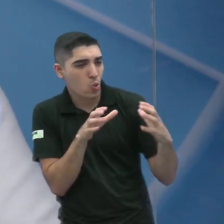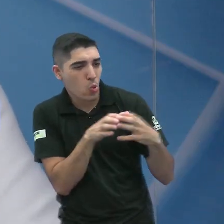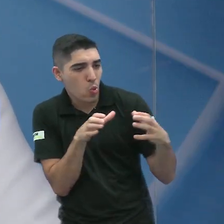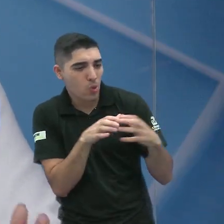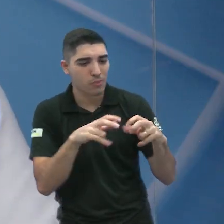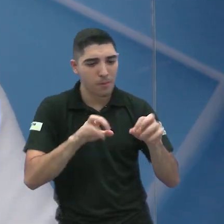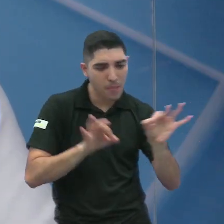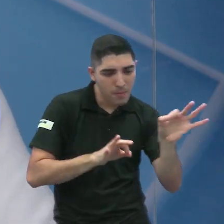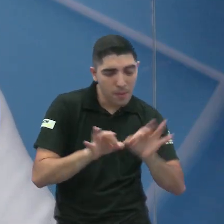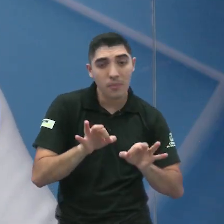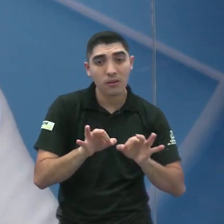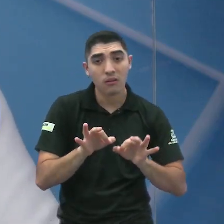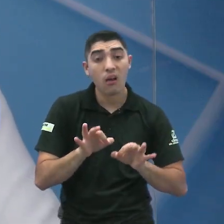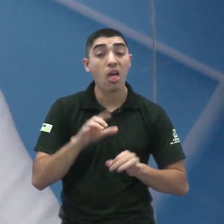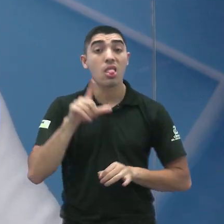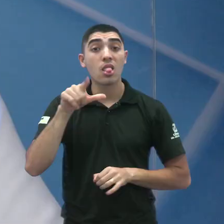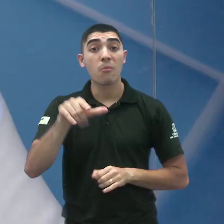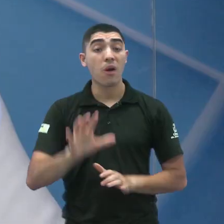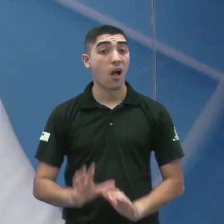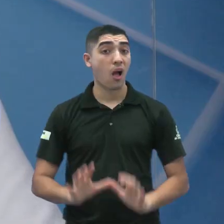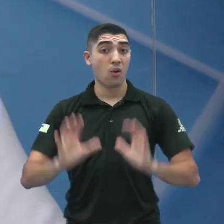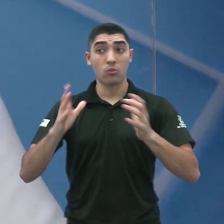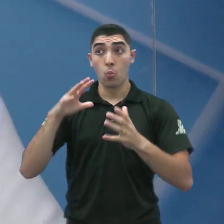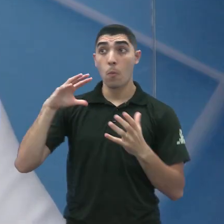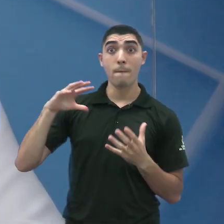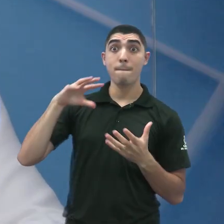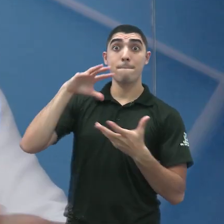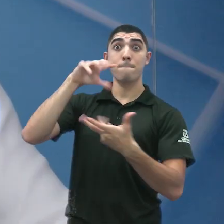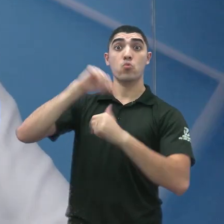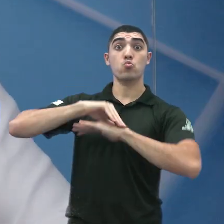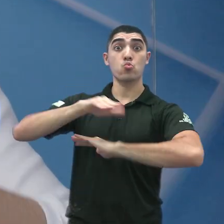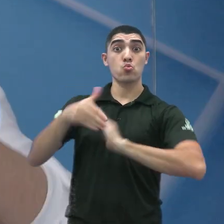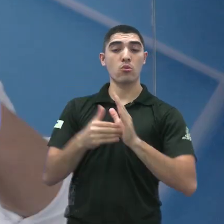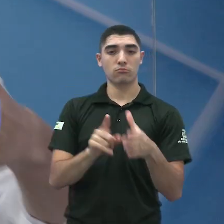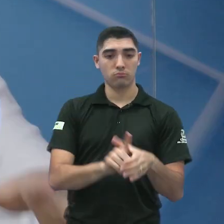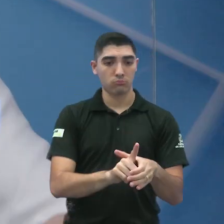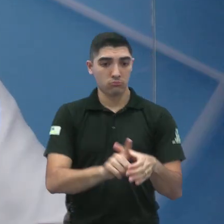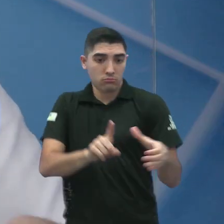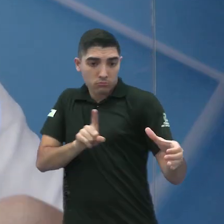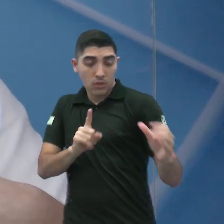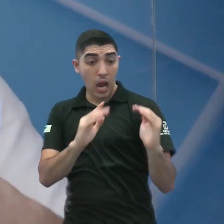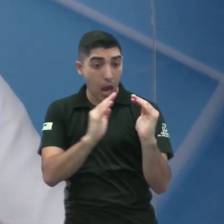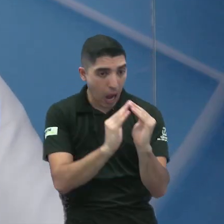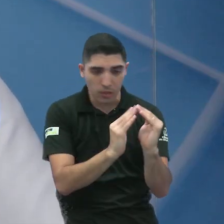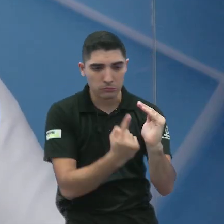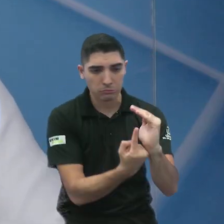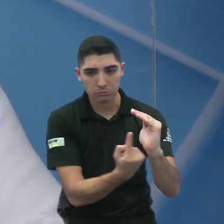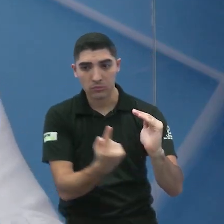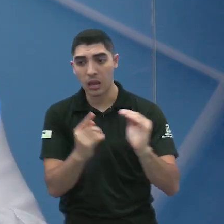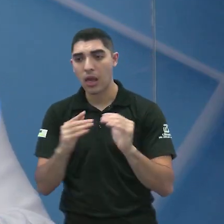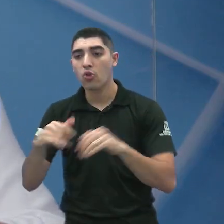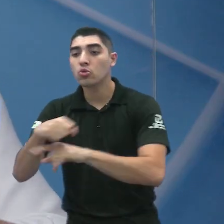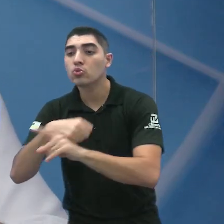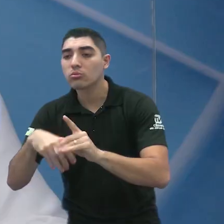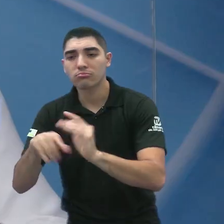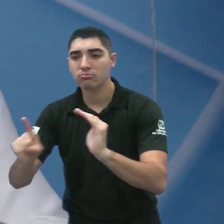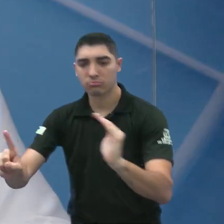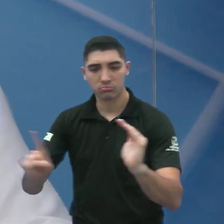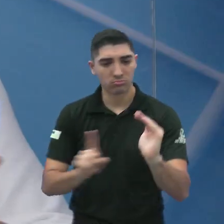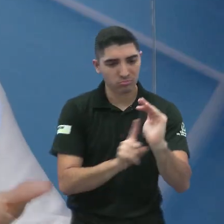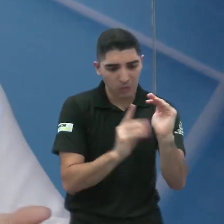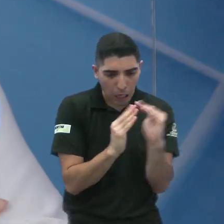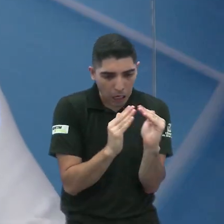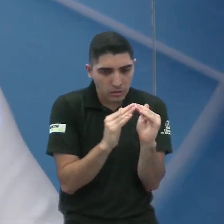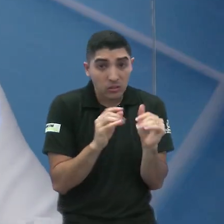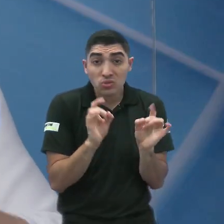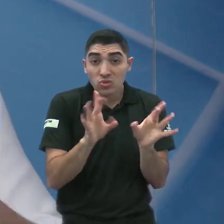repente, a gente se isolou, o mundo inteiro se isolou, não sai de casa, não fique com as pessoas, né? Não interaja. A interação por meio